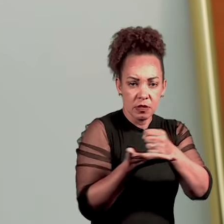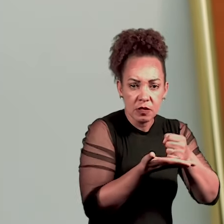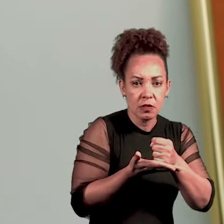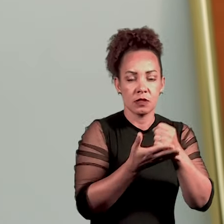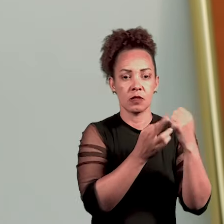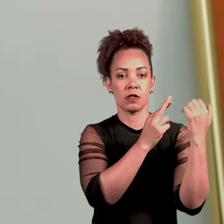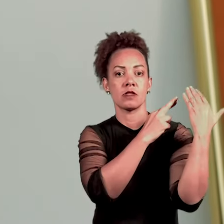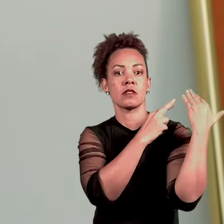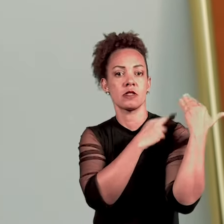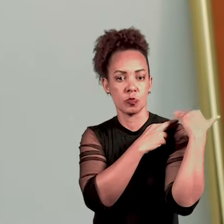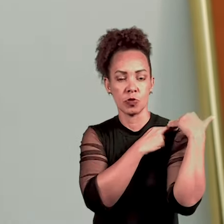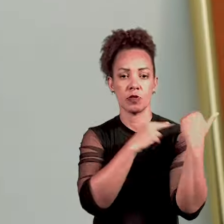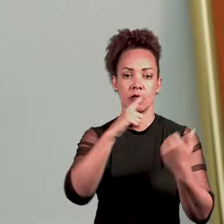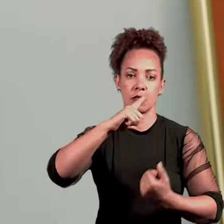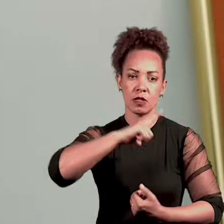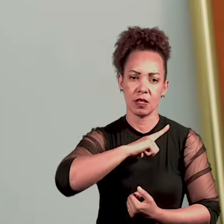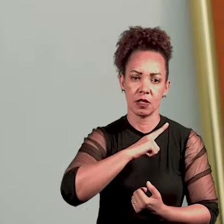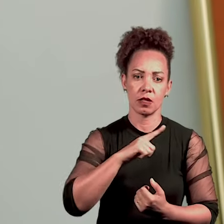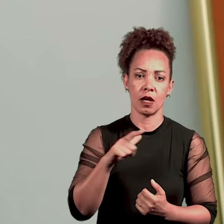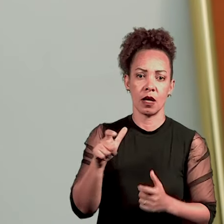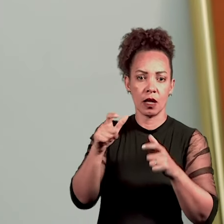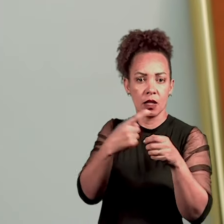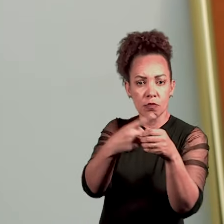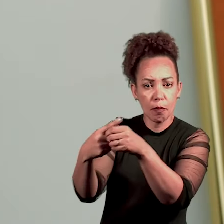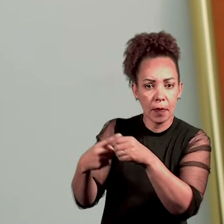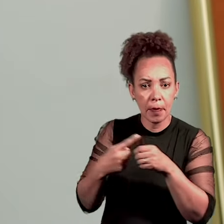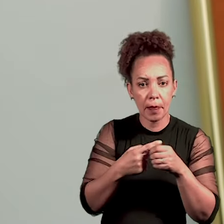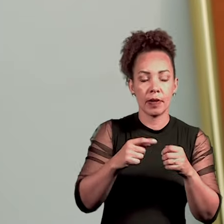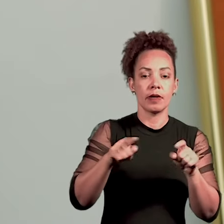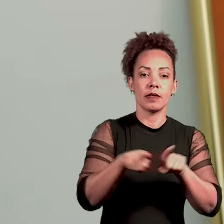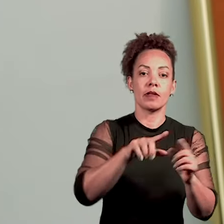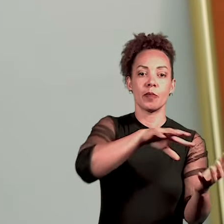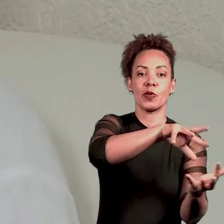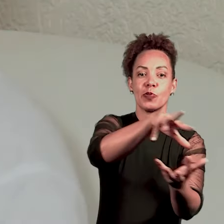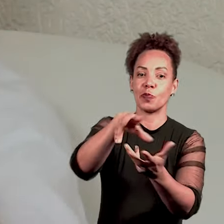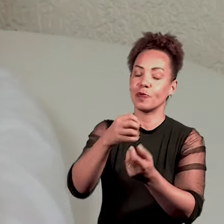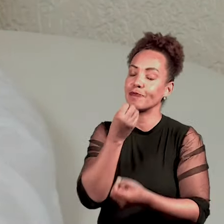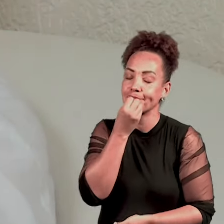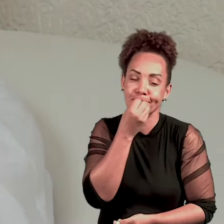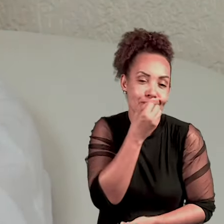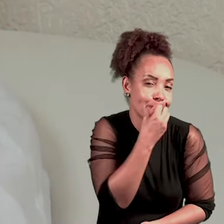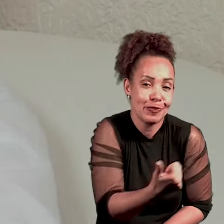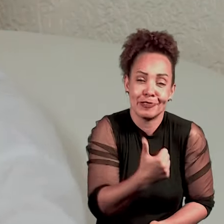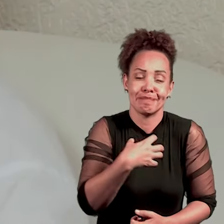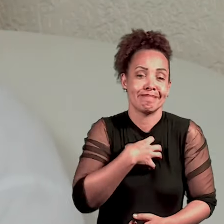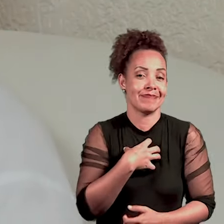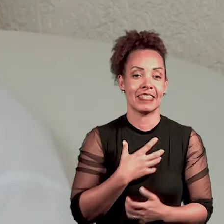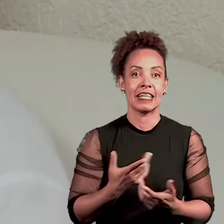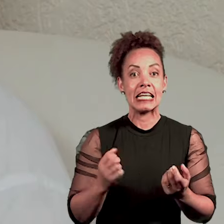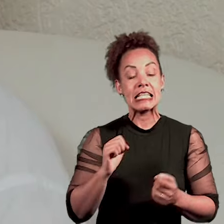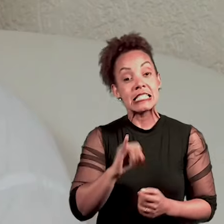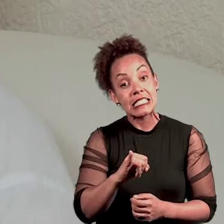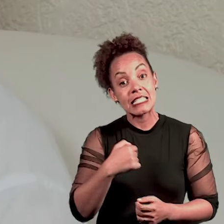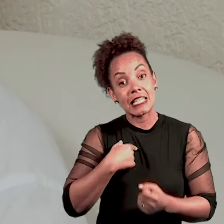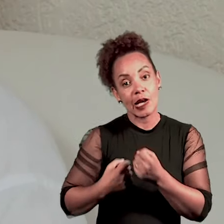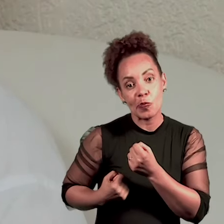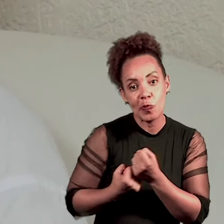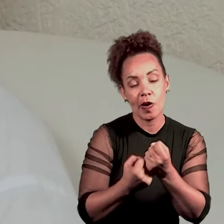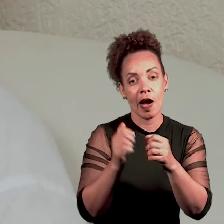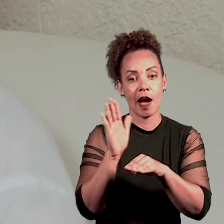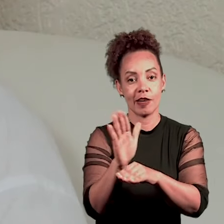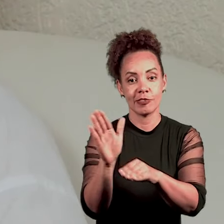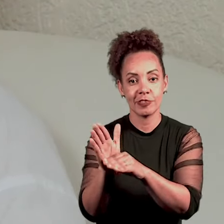responsabilidades que tem com o seu entorno e com o mundo, é tudo de bom. Se eu contribuir para abrir caminhos para a UESC